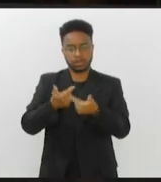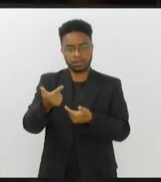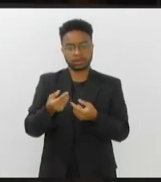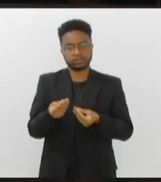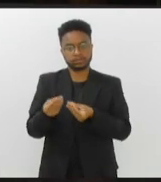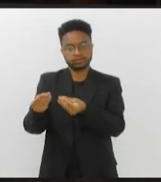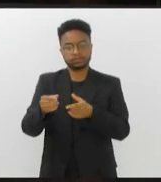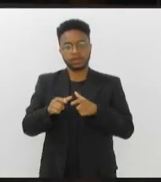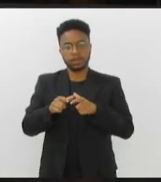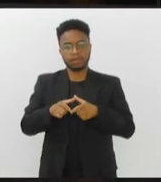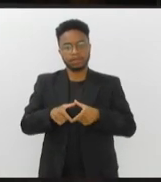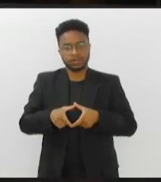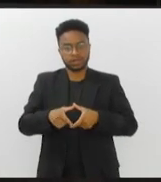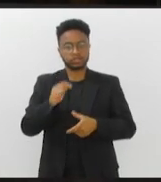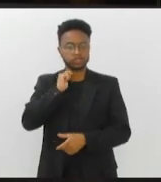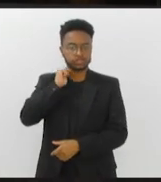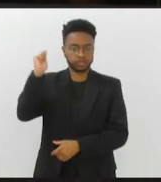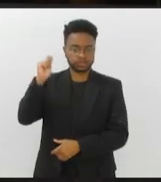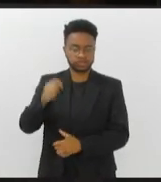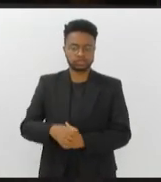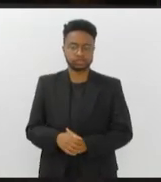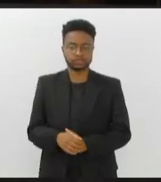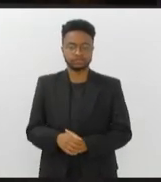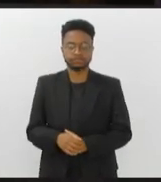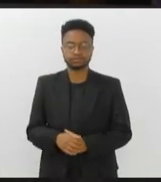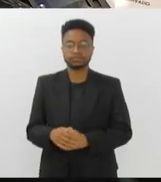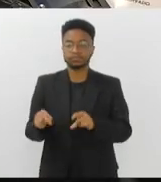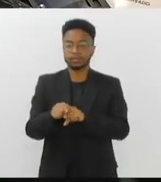Tiradentes. Márcio Ferreira,